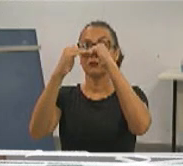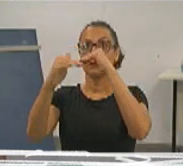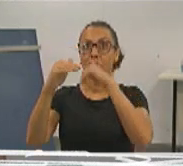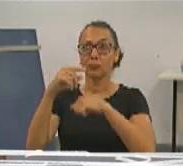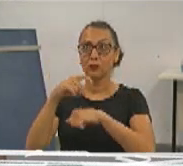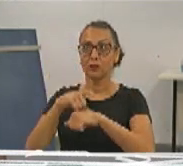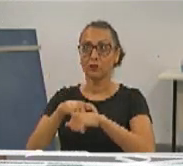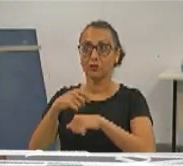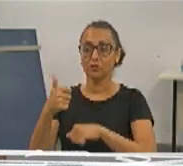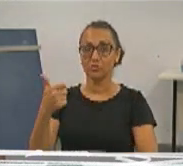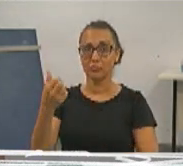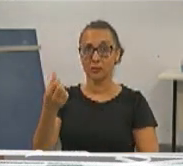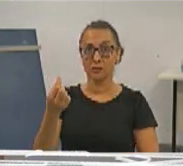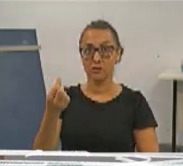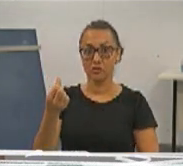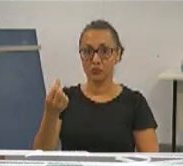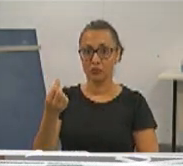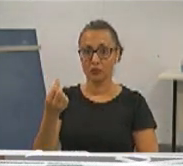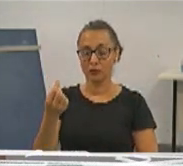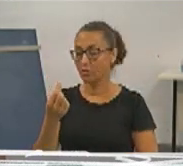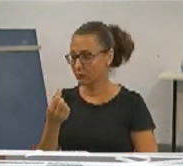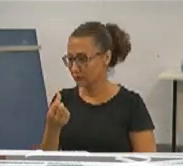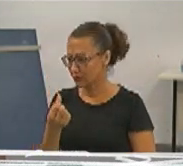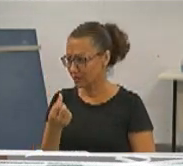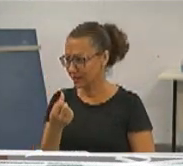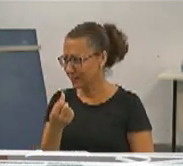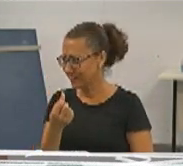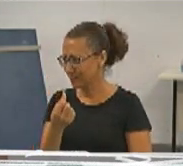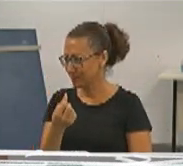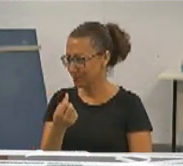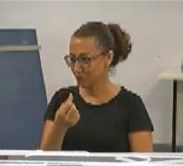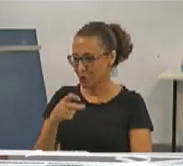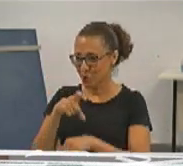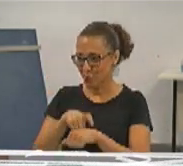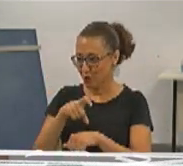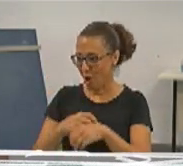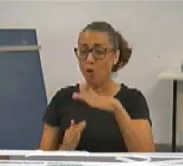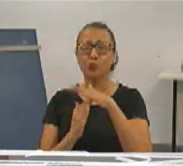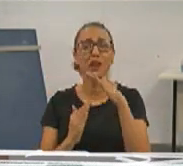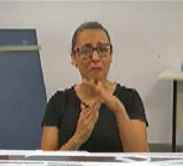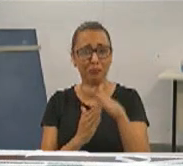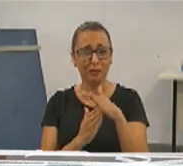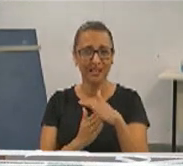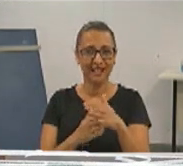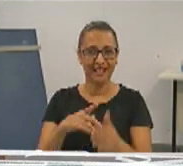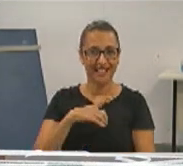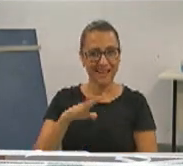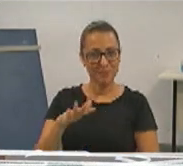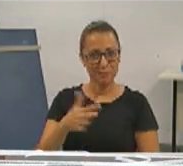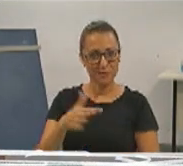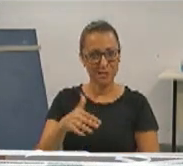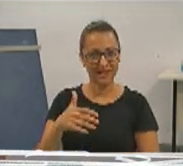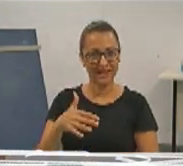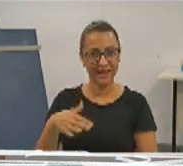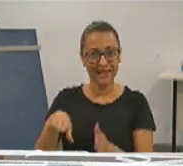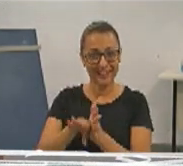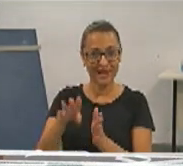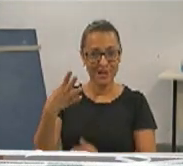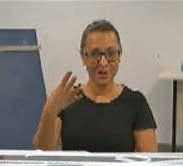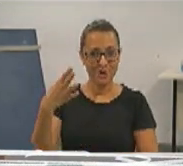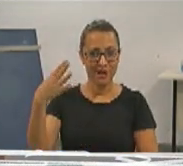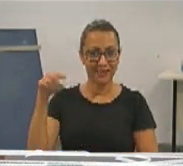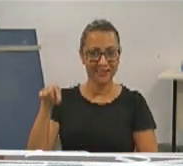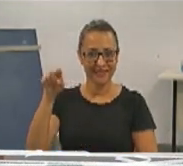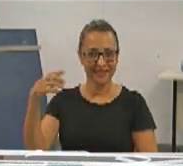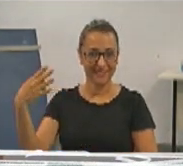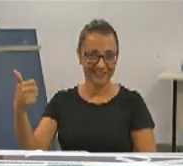é de 16h10, aproximadamente, e perguntas, para perguntas até 16h10, e 17 horas